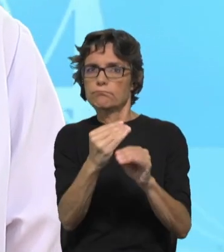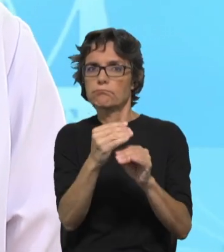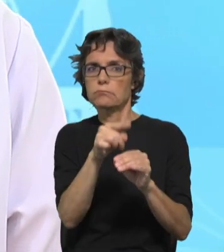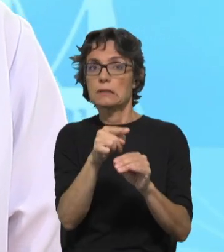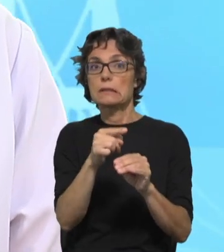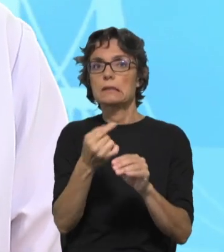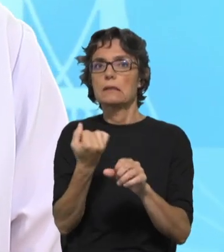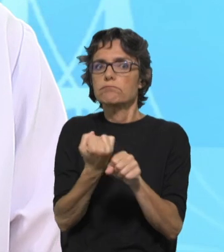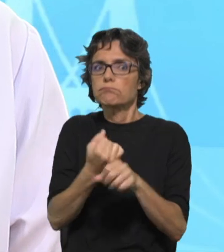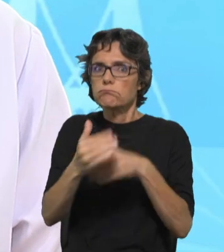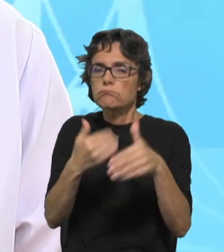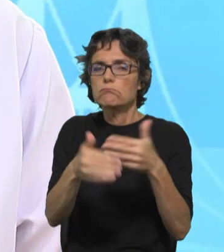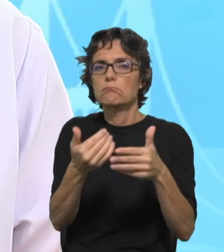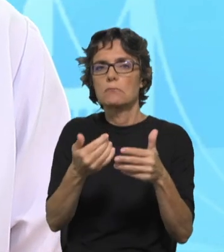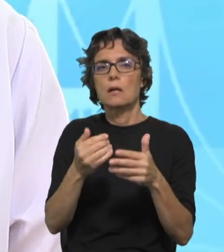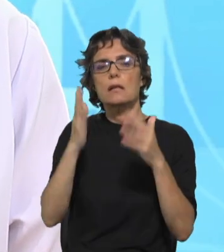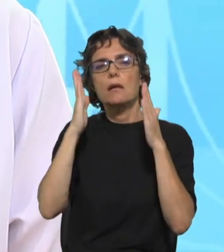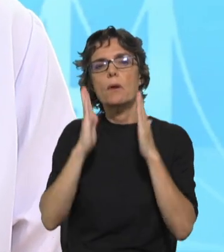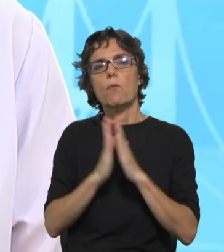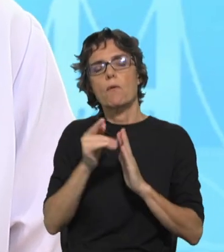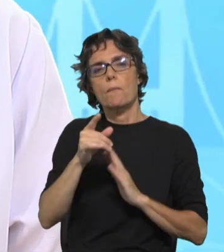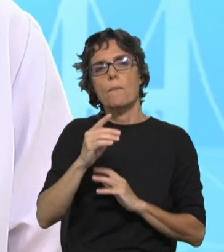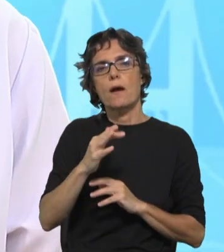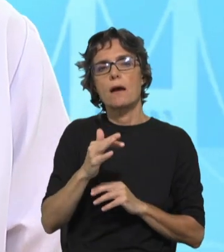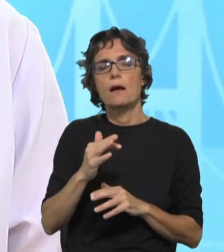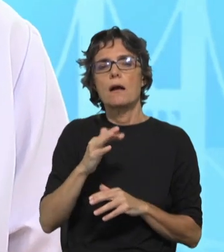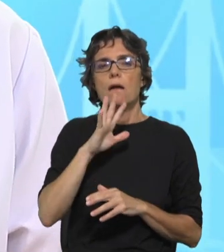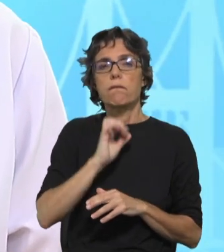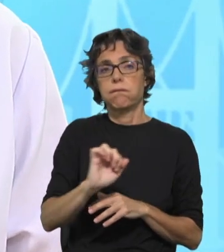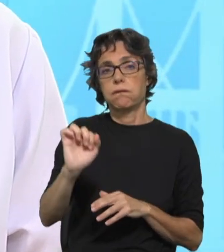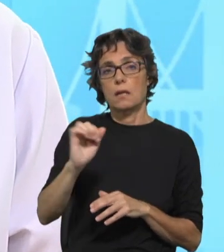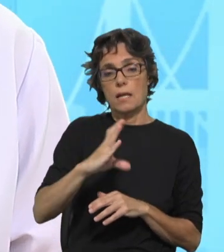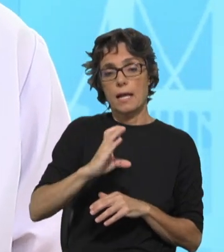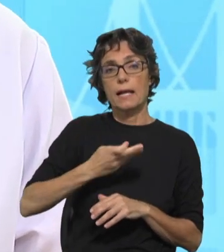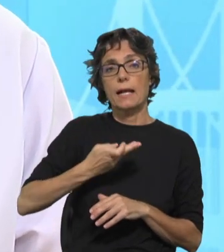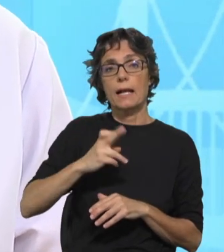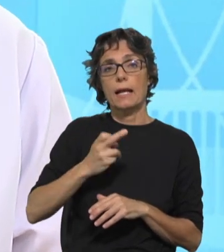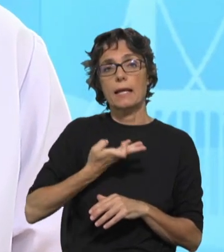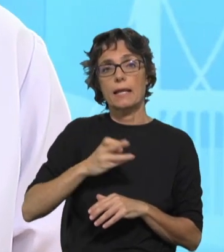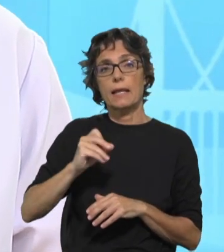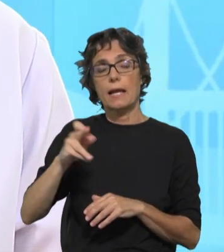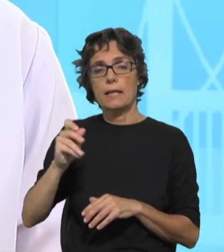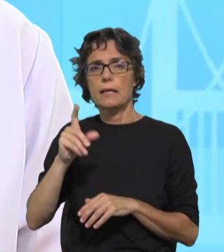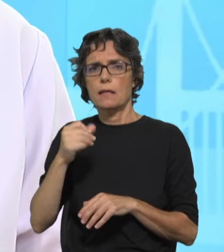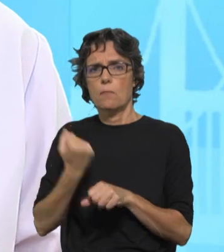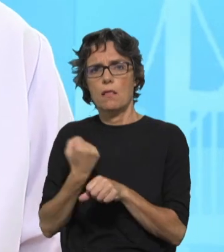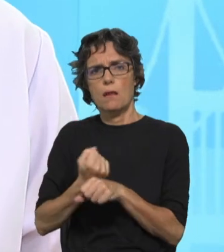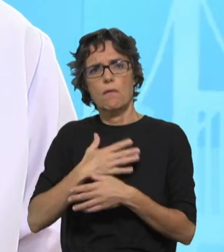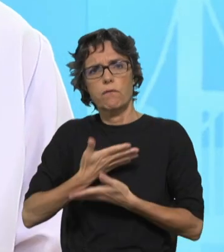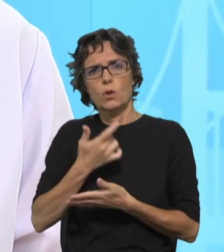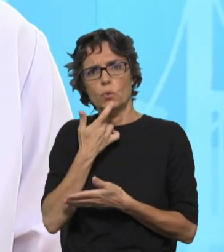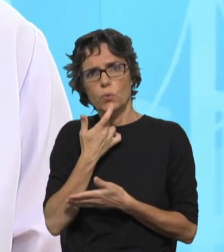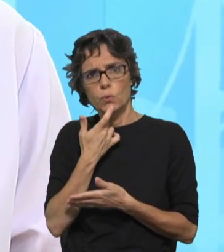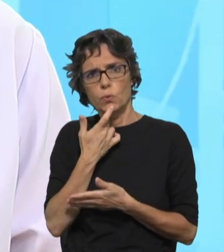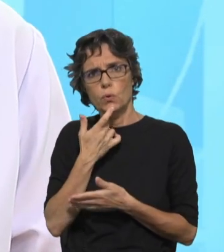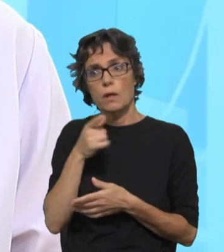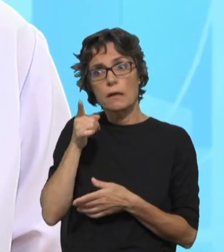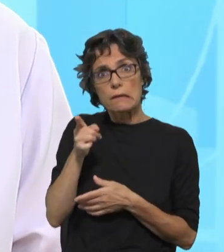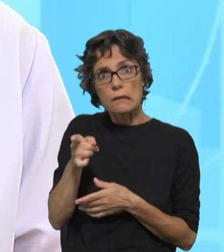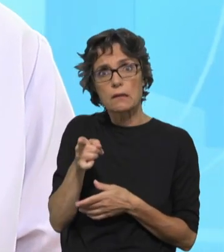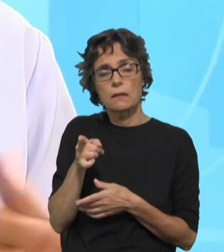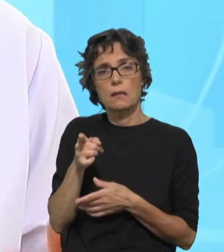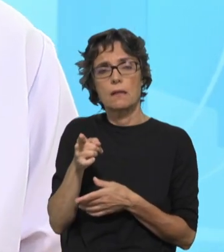Caridade, e depois com outras jovens da época, e reparemos que hoje nós falamos muito de voluntariado, não é? E Teresa de Saldanha bebeu sempre